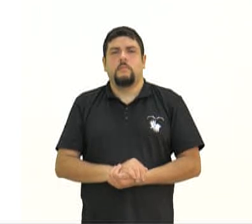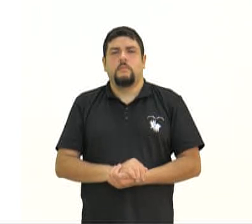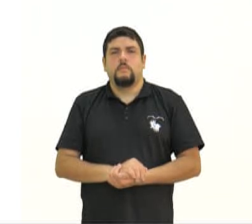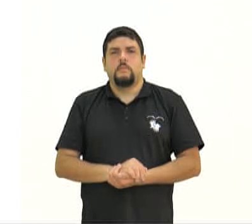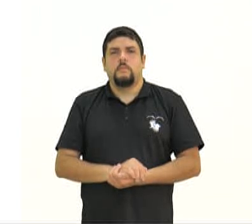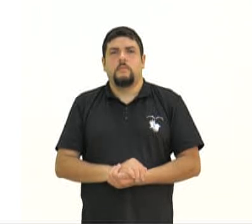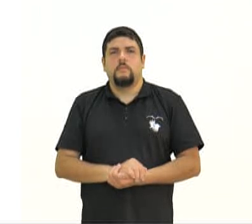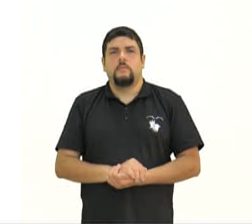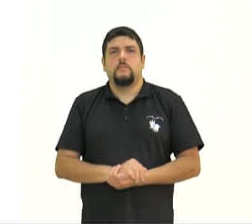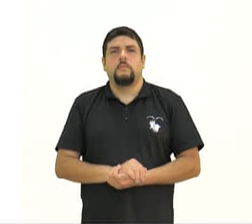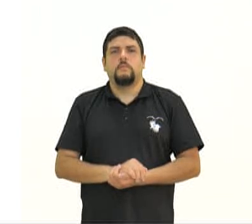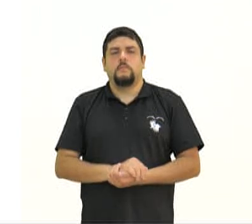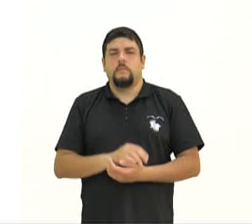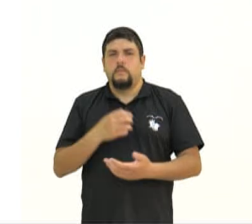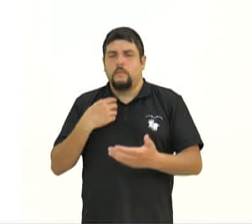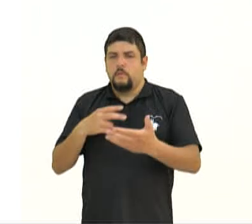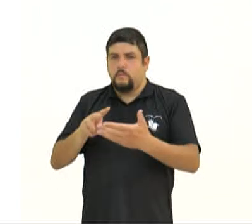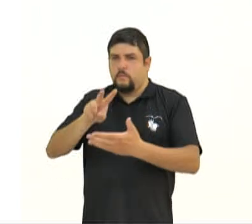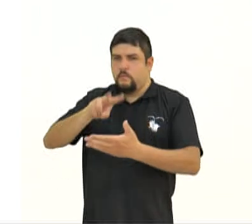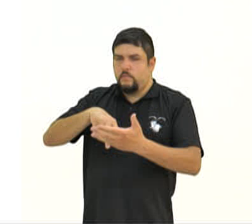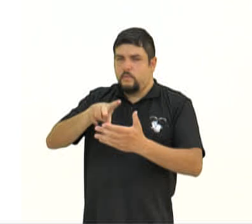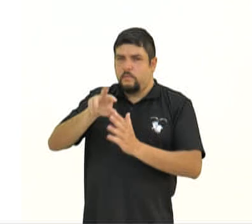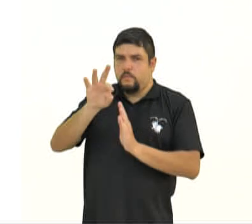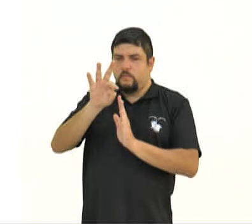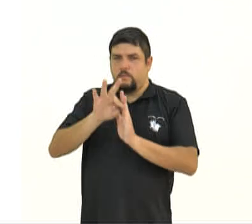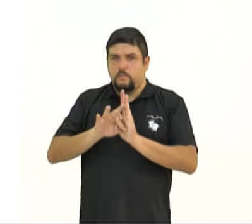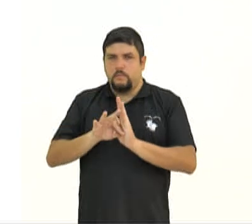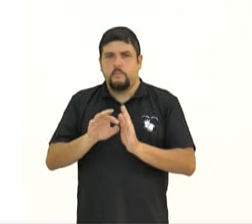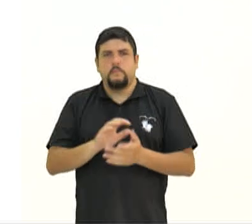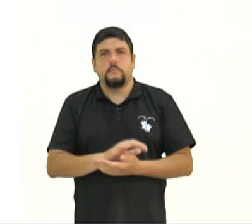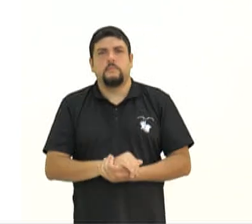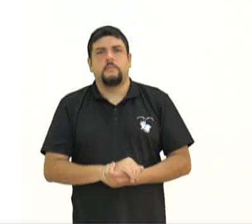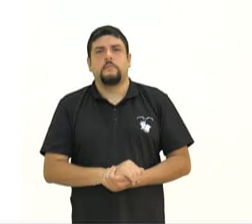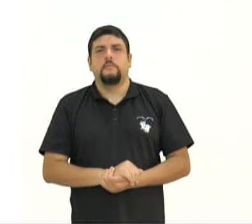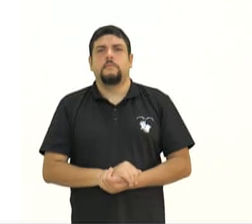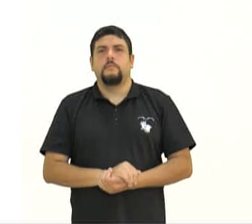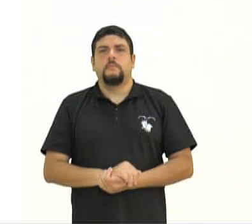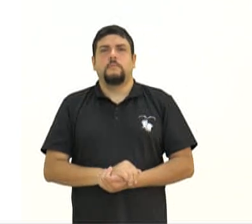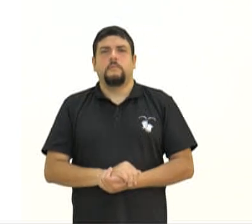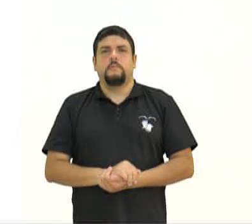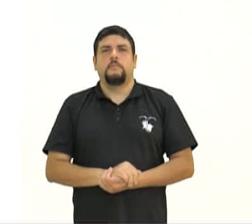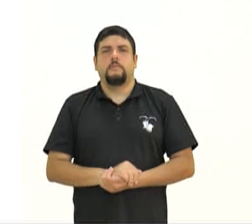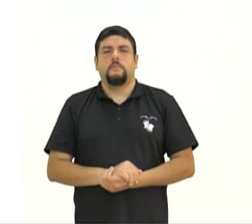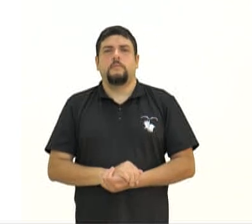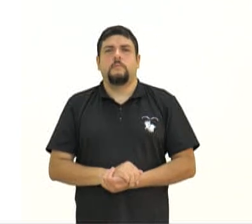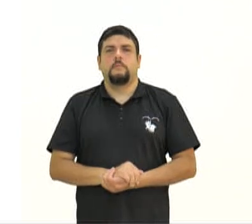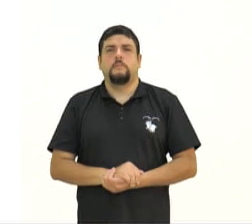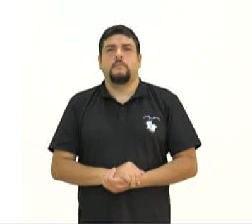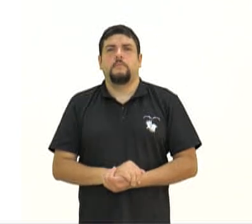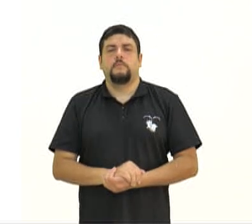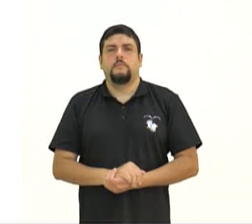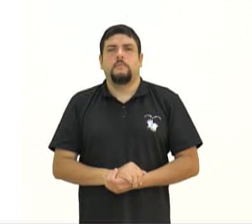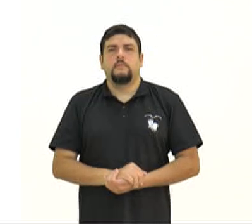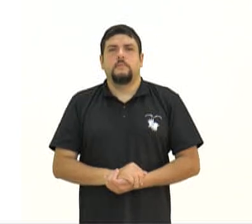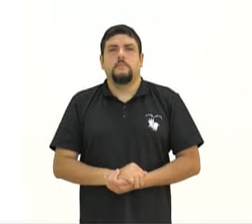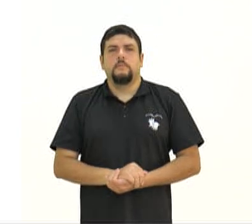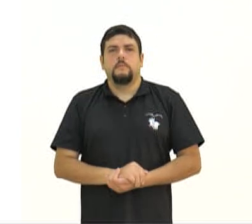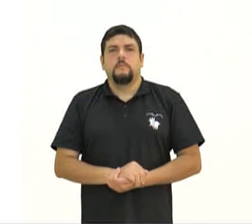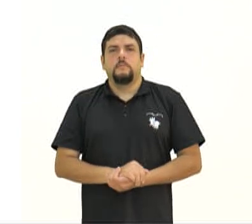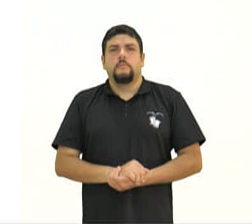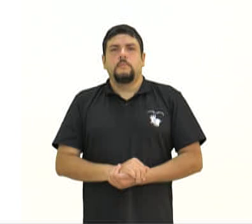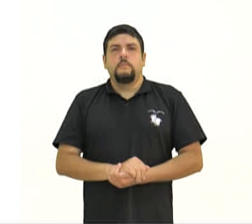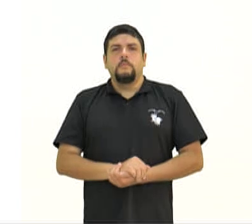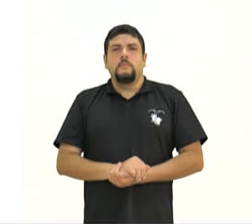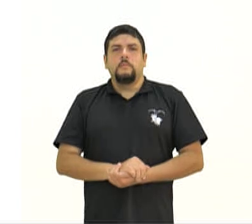Vamos a ler? La cabeza tiene que estar mirando hacia abajo. Respira y vacía